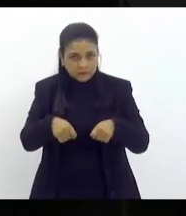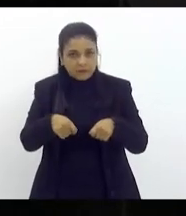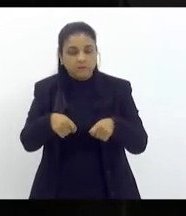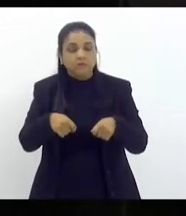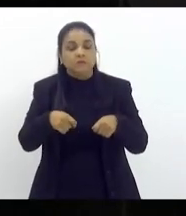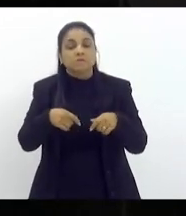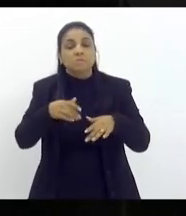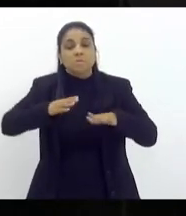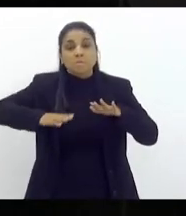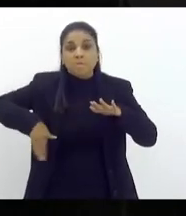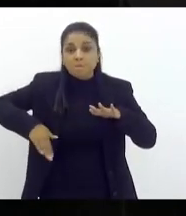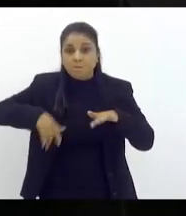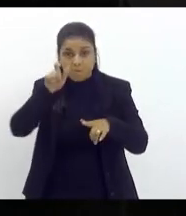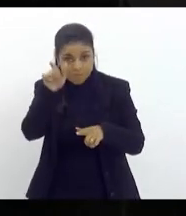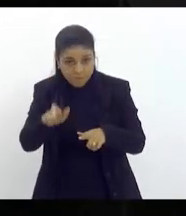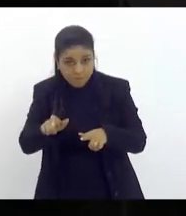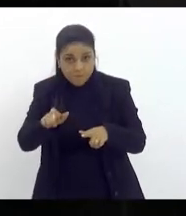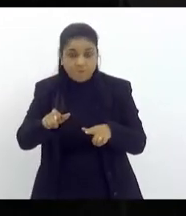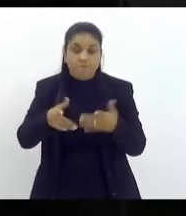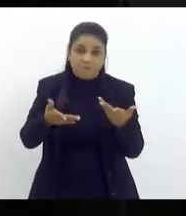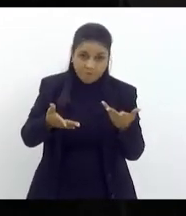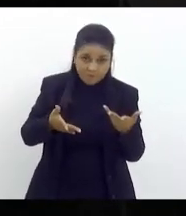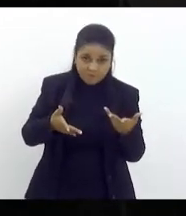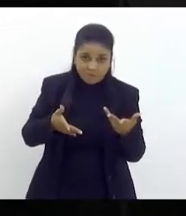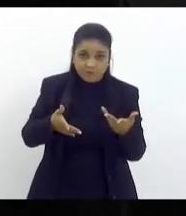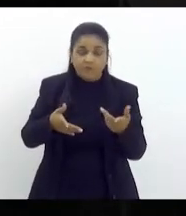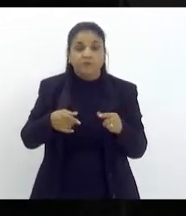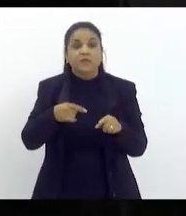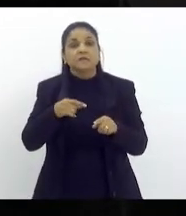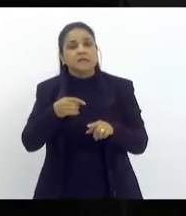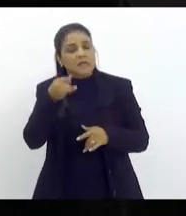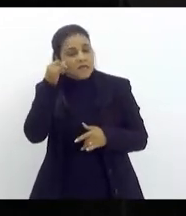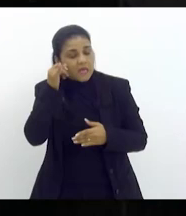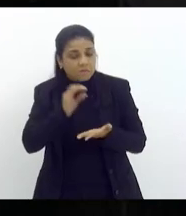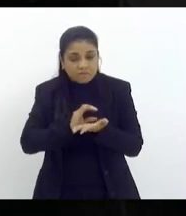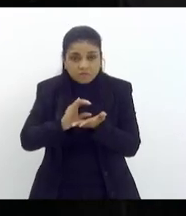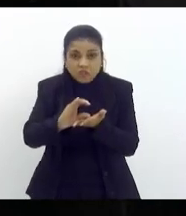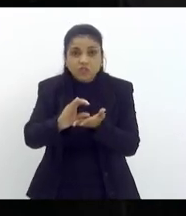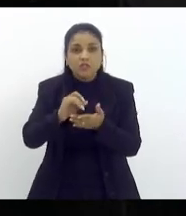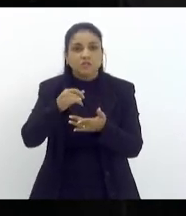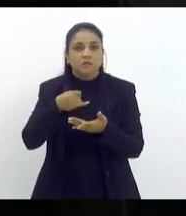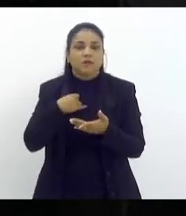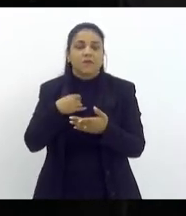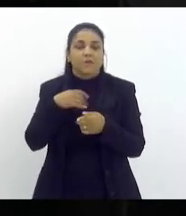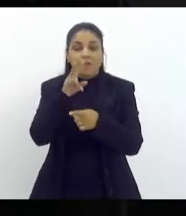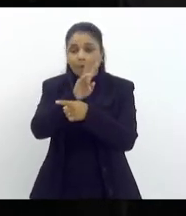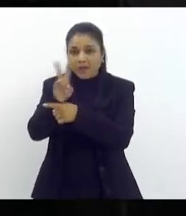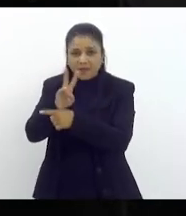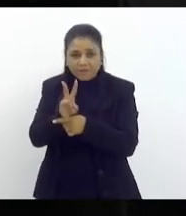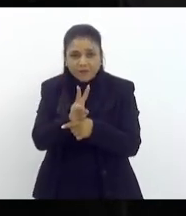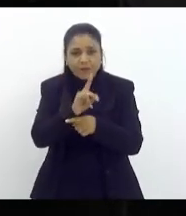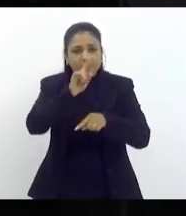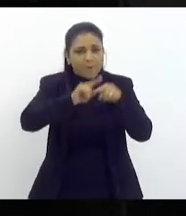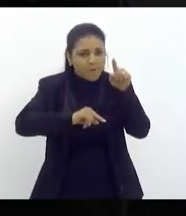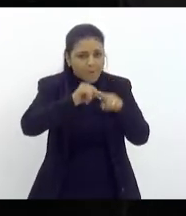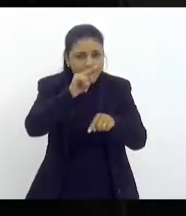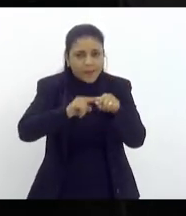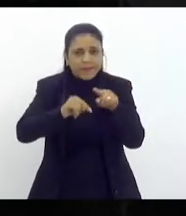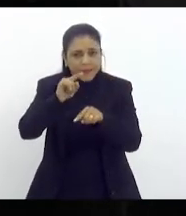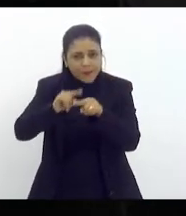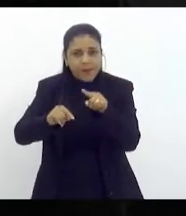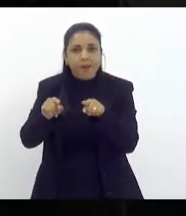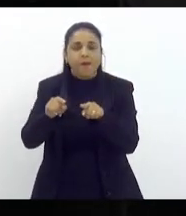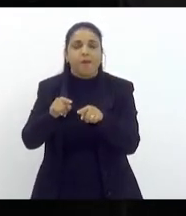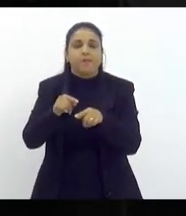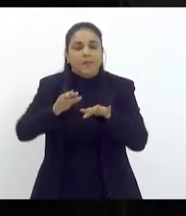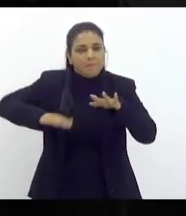em segundo lugar é preciso investir muito na prevenção ampliar a presença de guarda-vidas bem equipados em nossas praias para